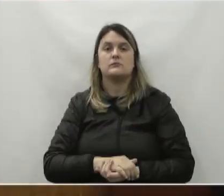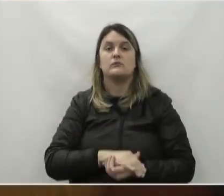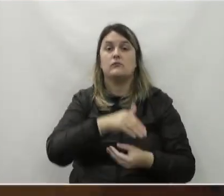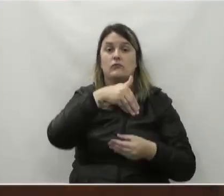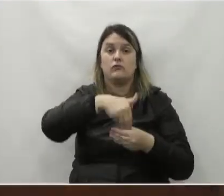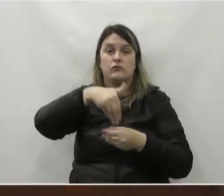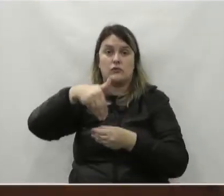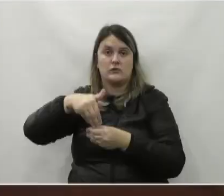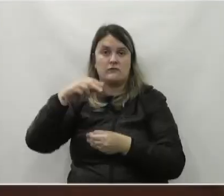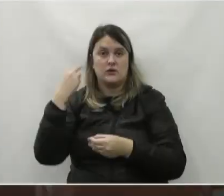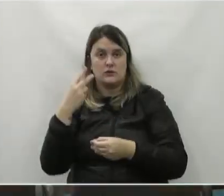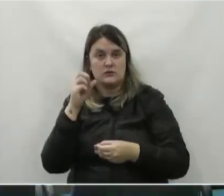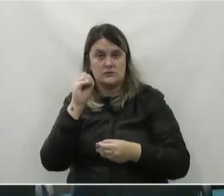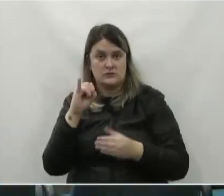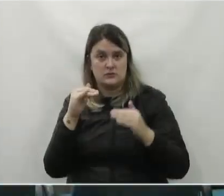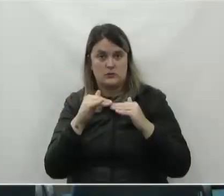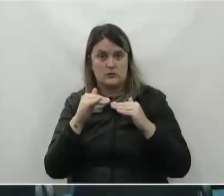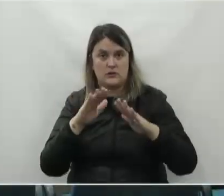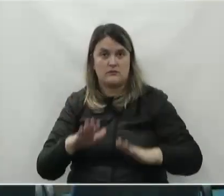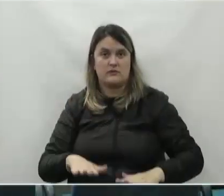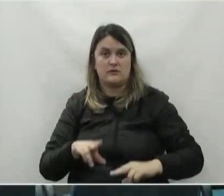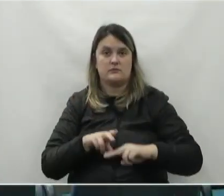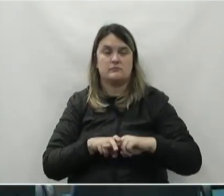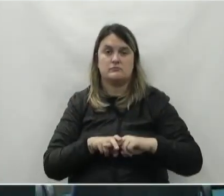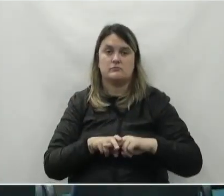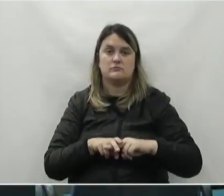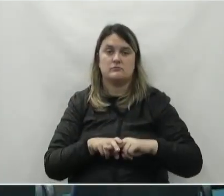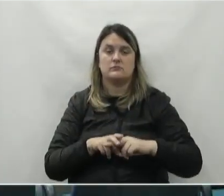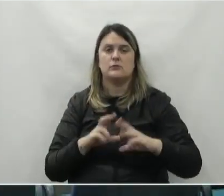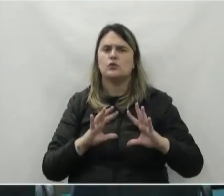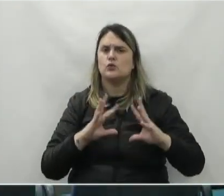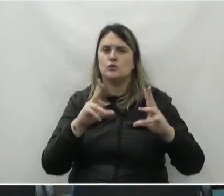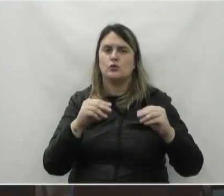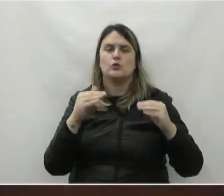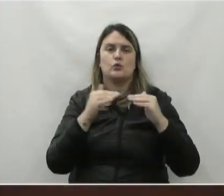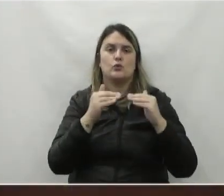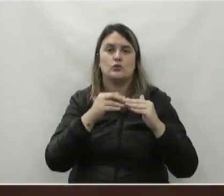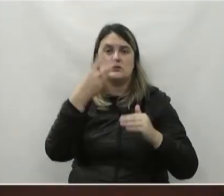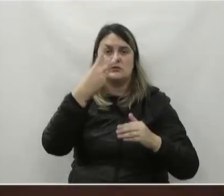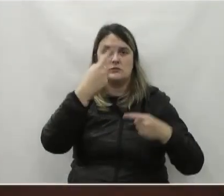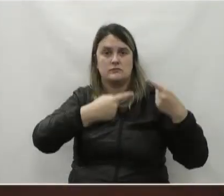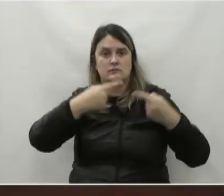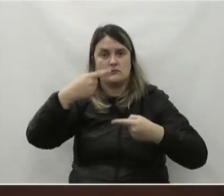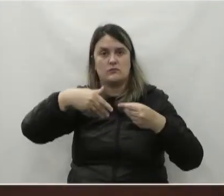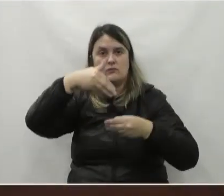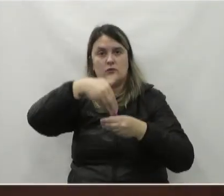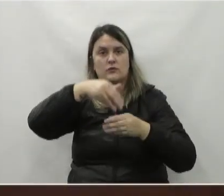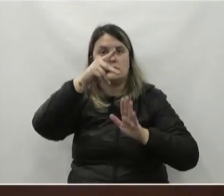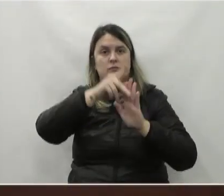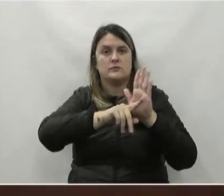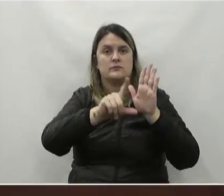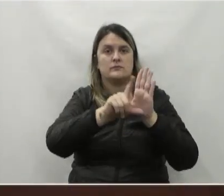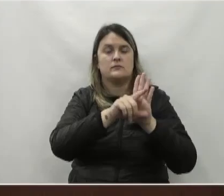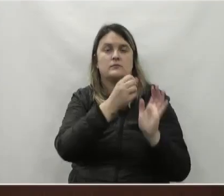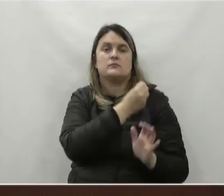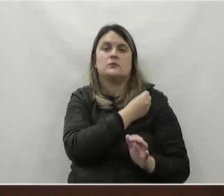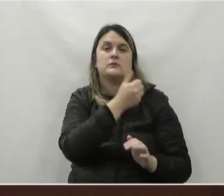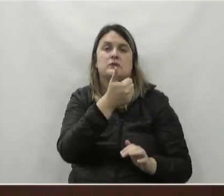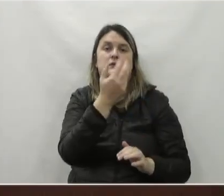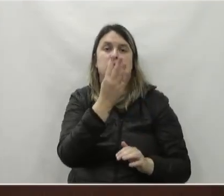Em votação. Senhores vereadores que aprovam, permaneçam como estão. Aprovado em segunda discussão e votação do projeto de lei ordinária